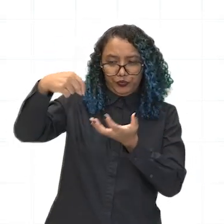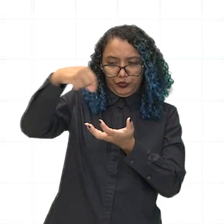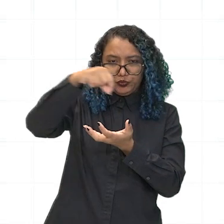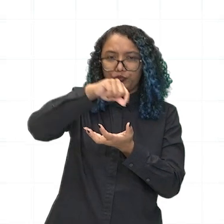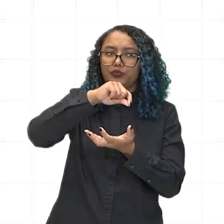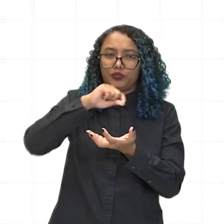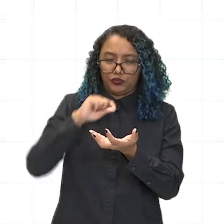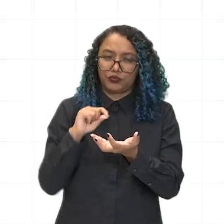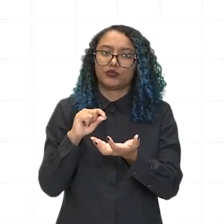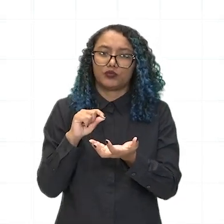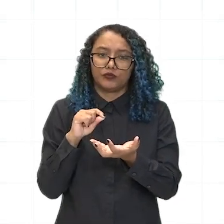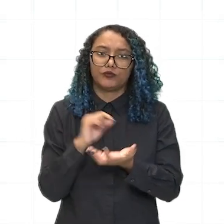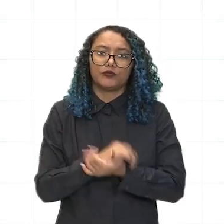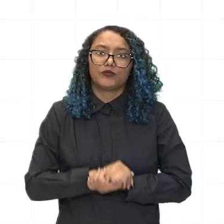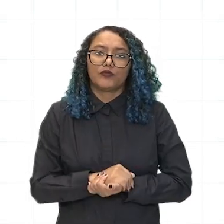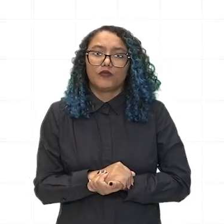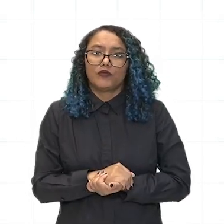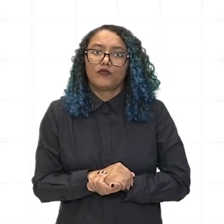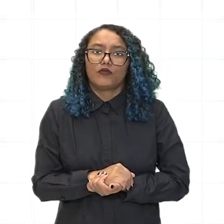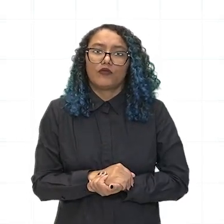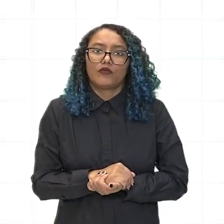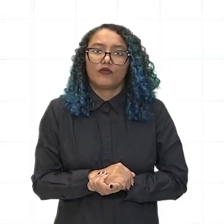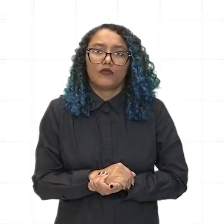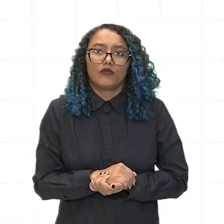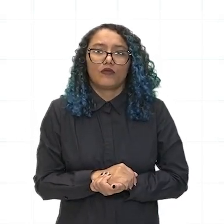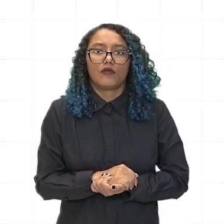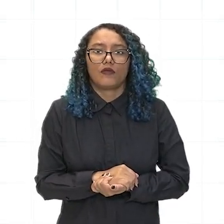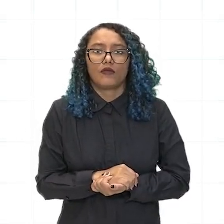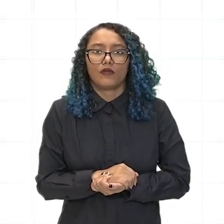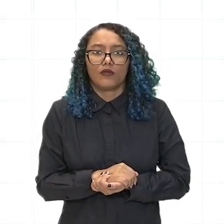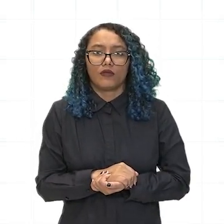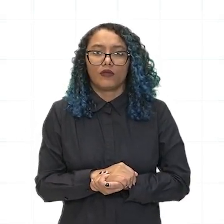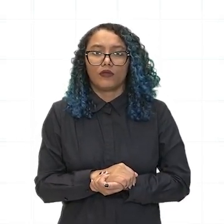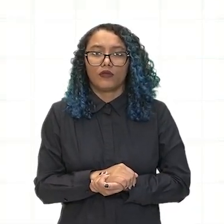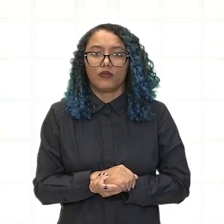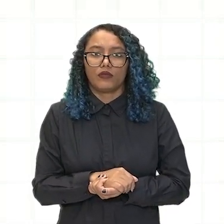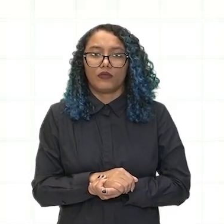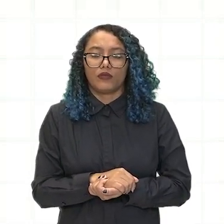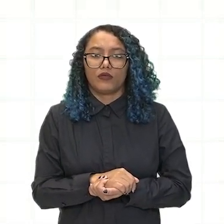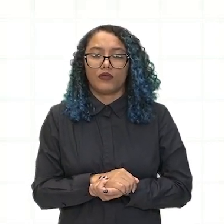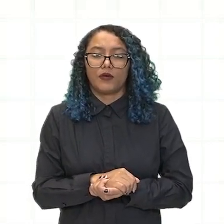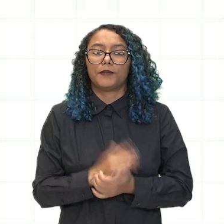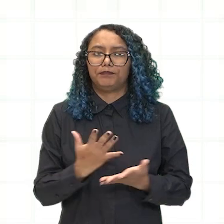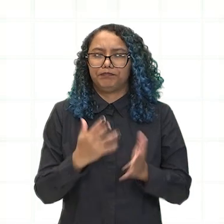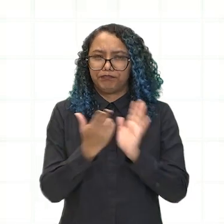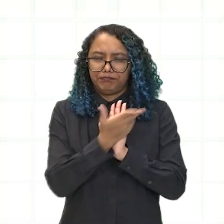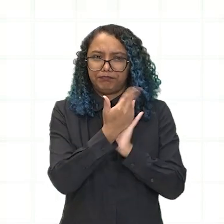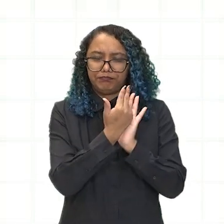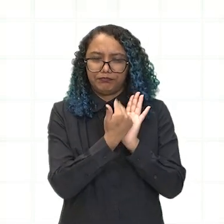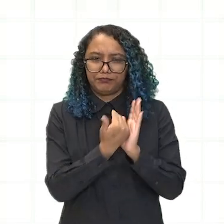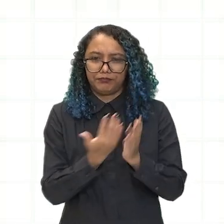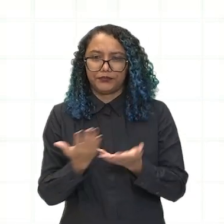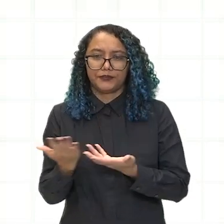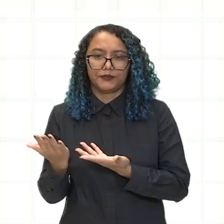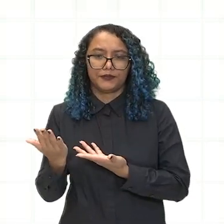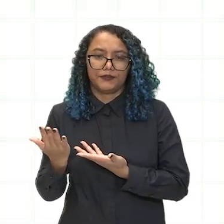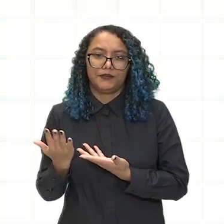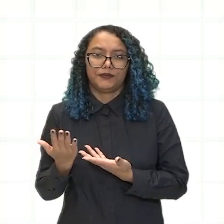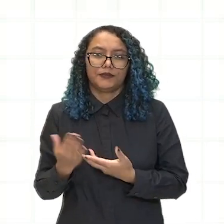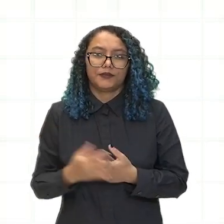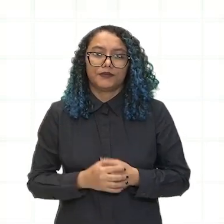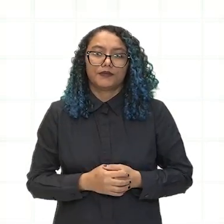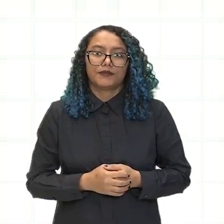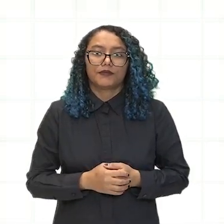a superfície da Terra. Então, nós temos, vou aqui desenhar, a